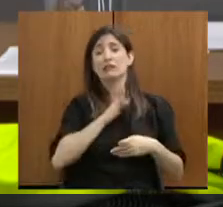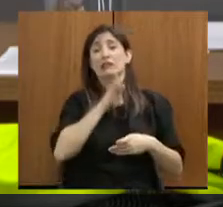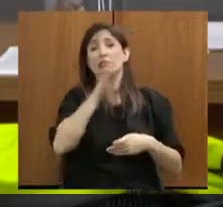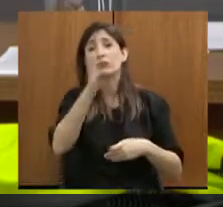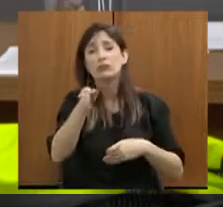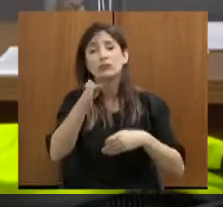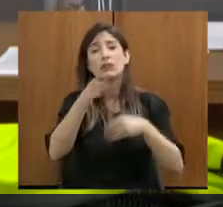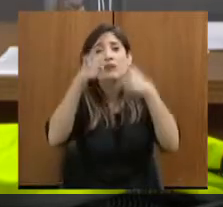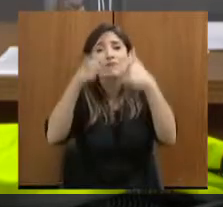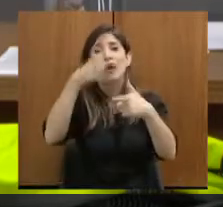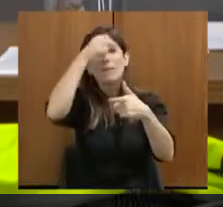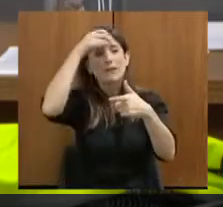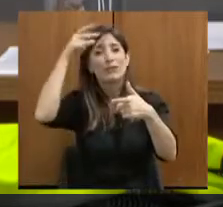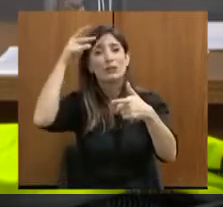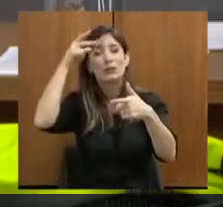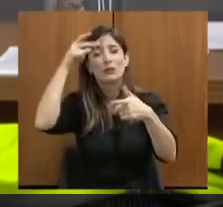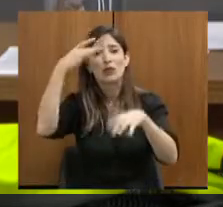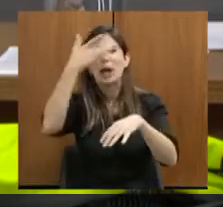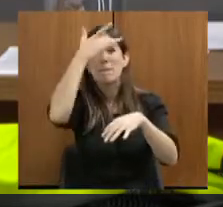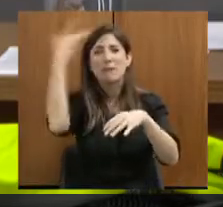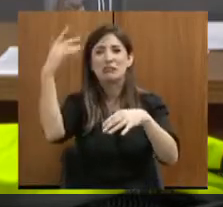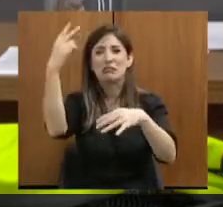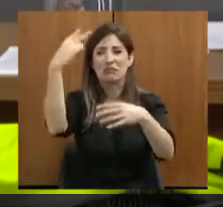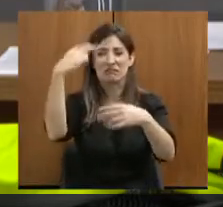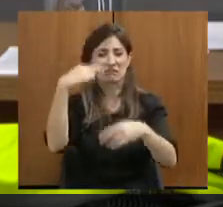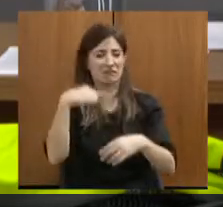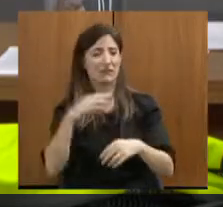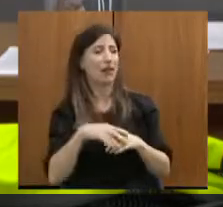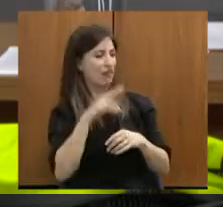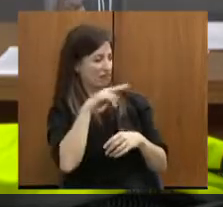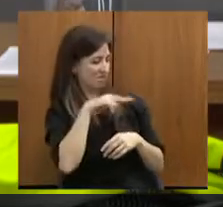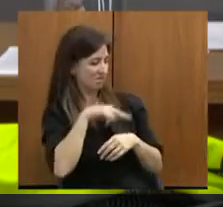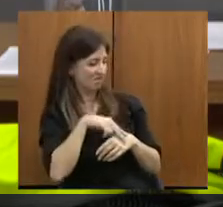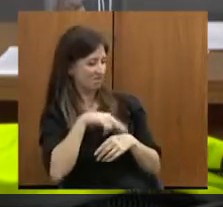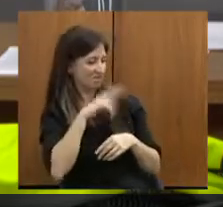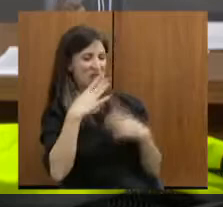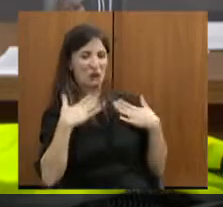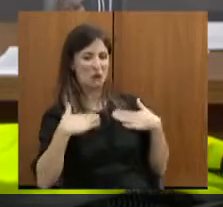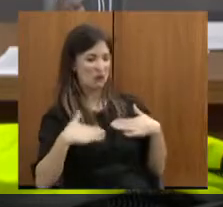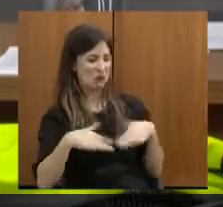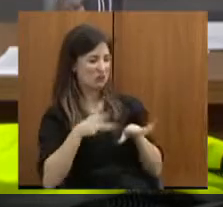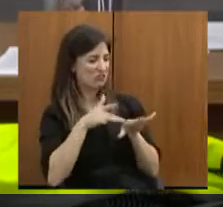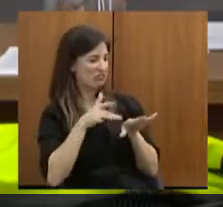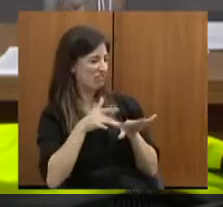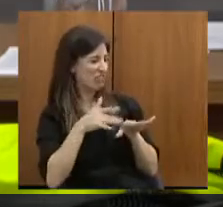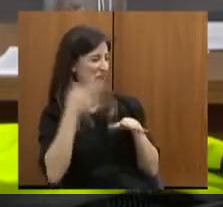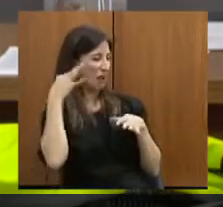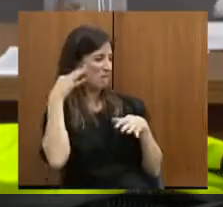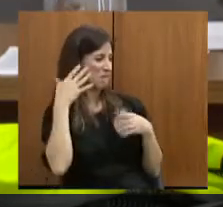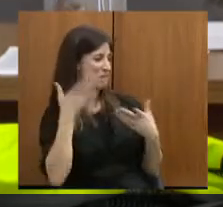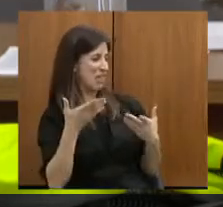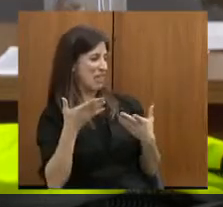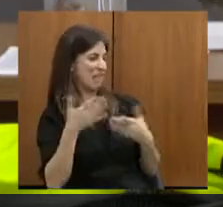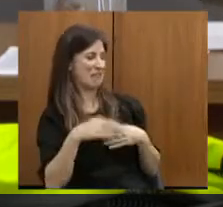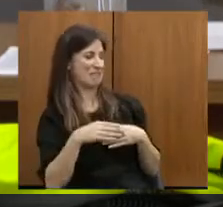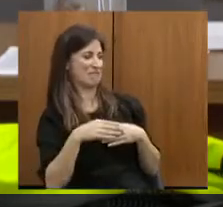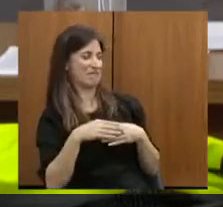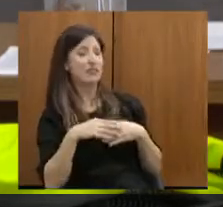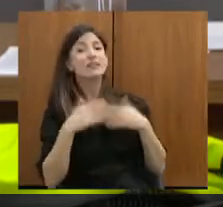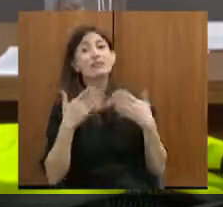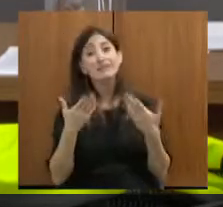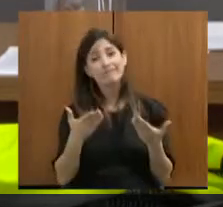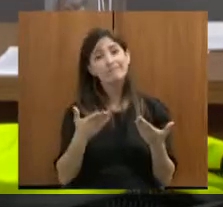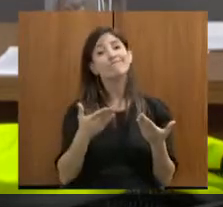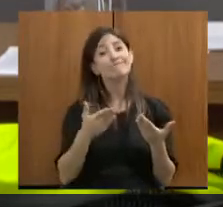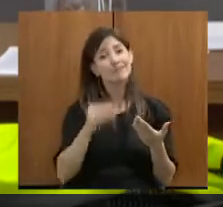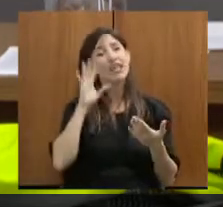entendam todo eu falo de verdade eu acho que todo mundo já entrou e nesses locais públicos já sentiram tipo